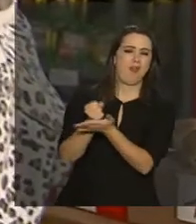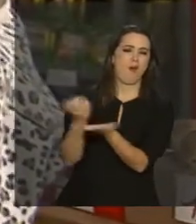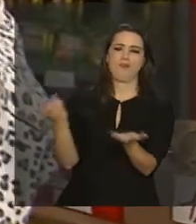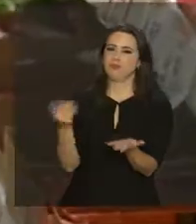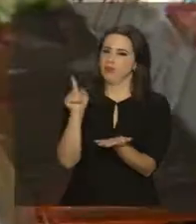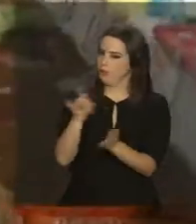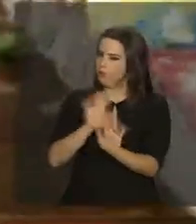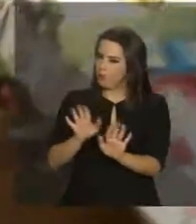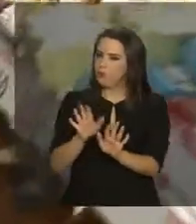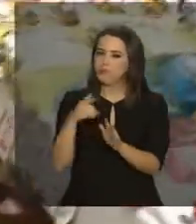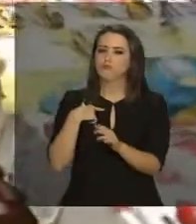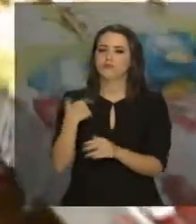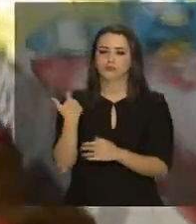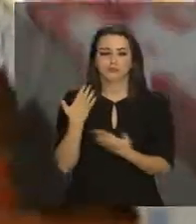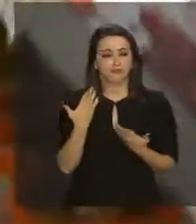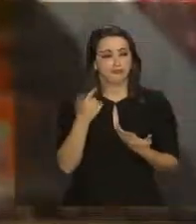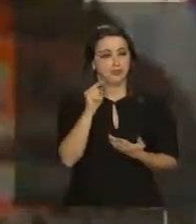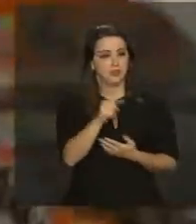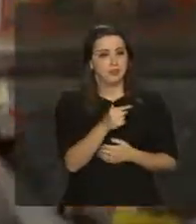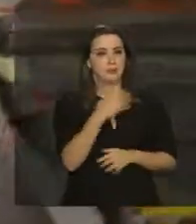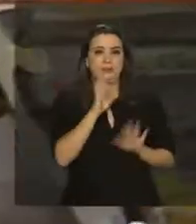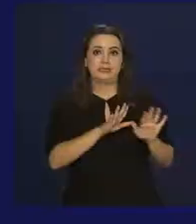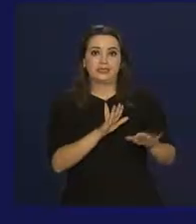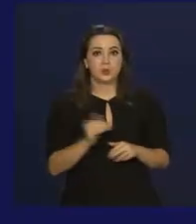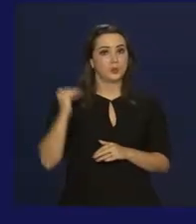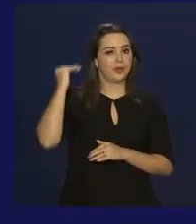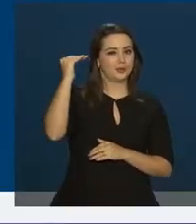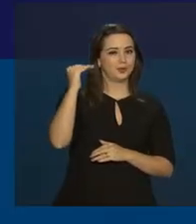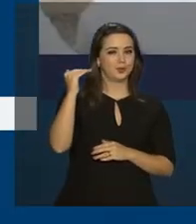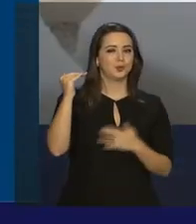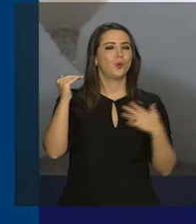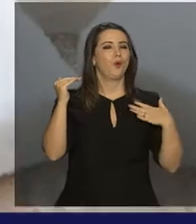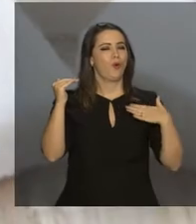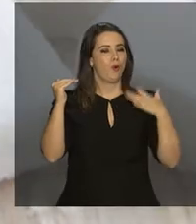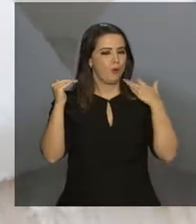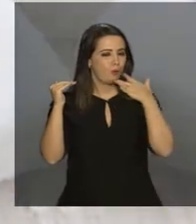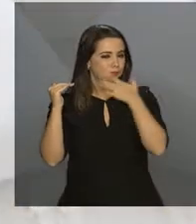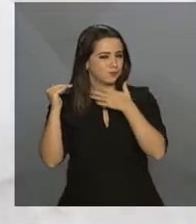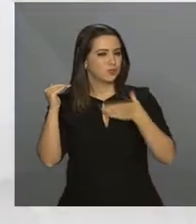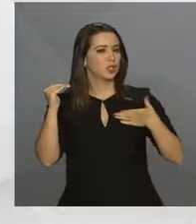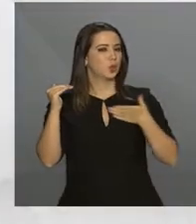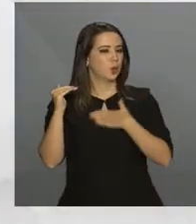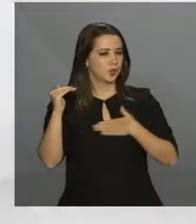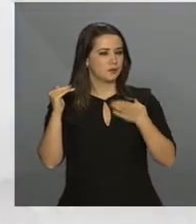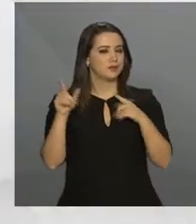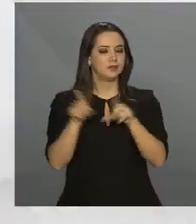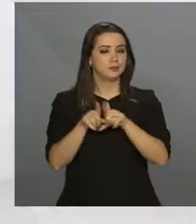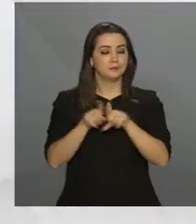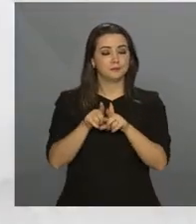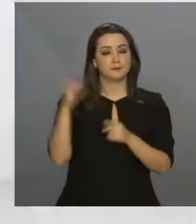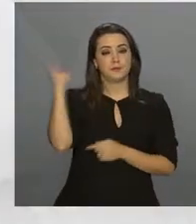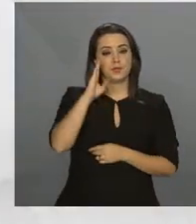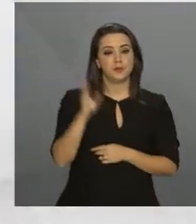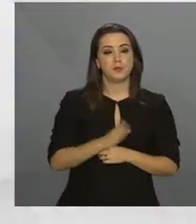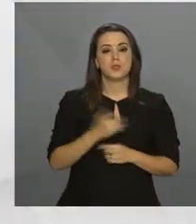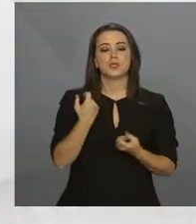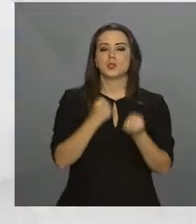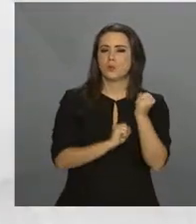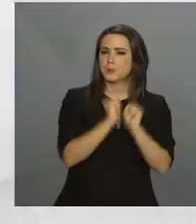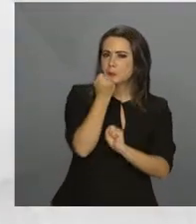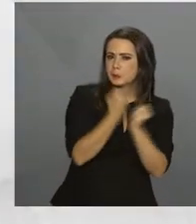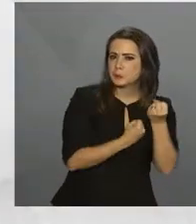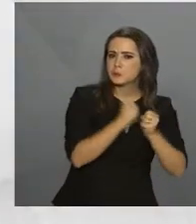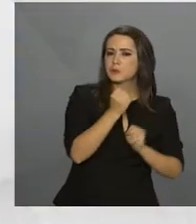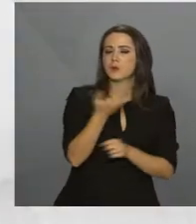tem, né? E nem os adultos resistem. O Brasil está entre os maiores consumidores de açúcar do mundo. Aqui as pessoas